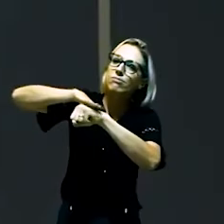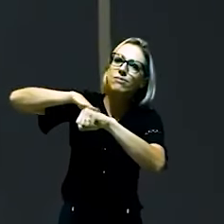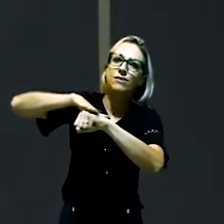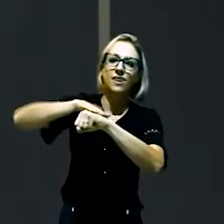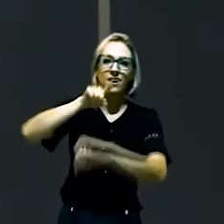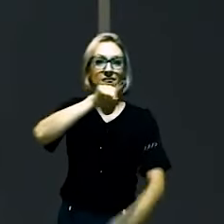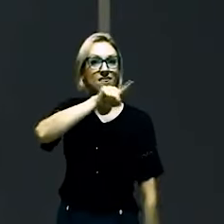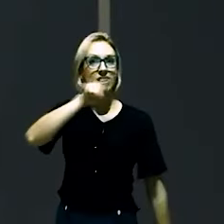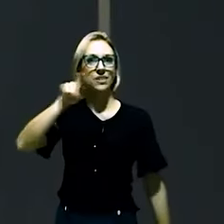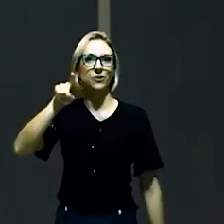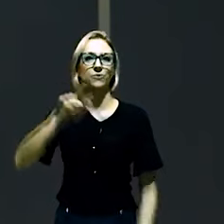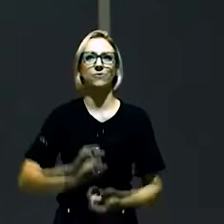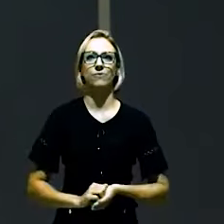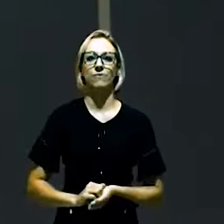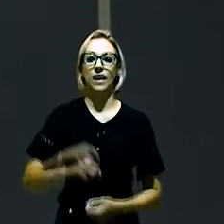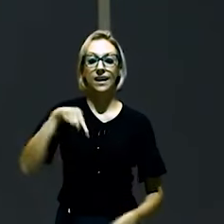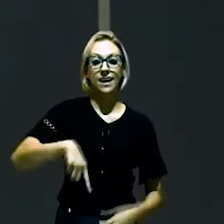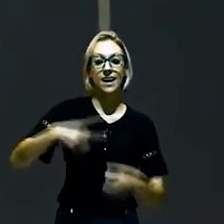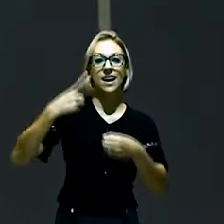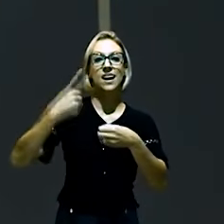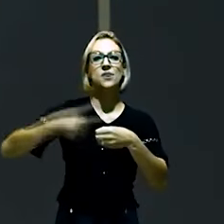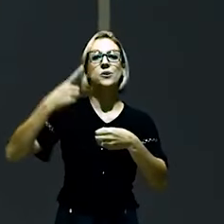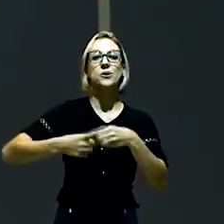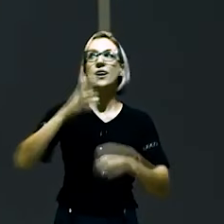Aqui é o lugar onde Deus pode mudar a sua vida hoje,